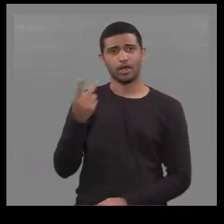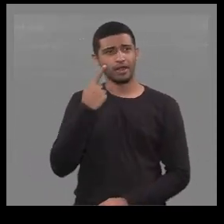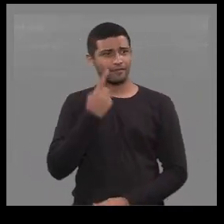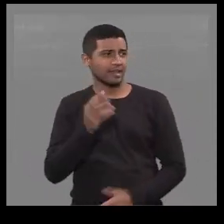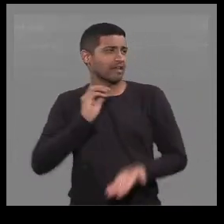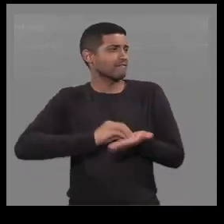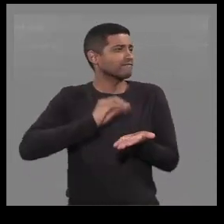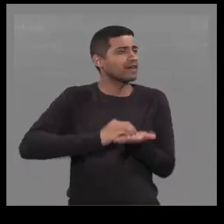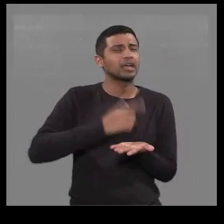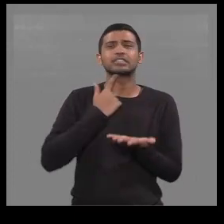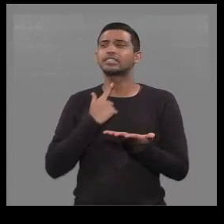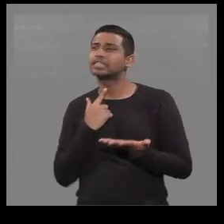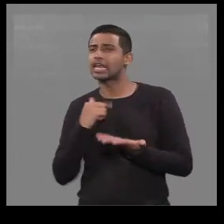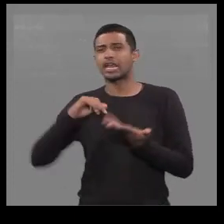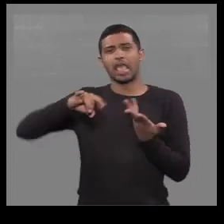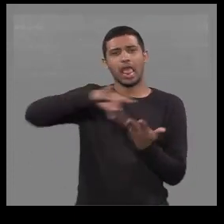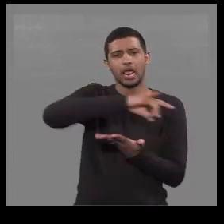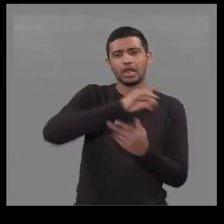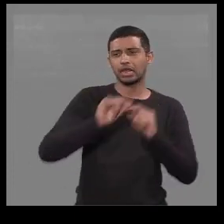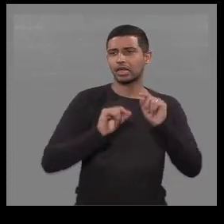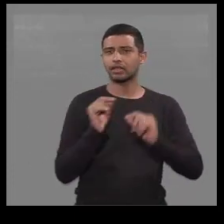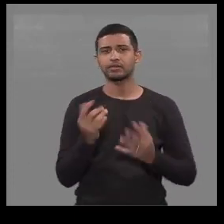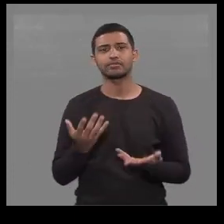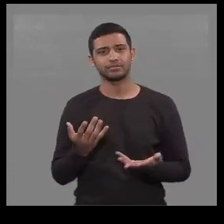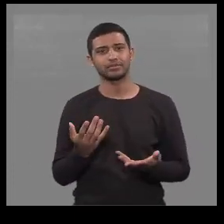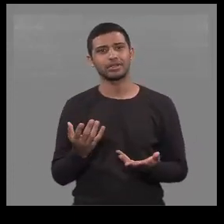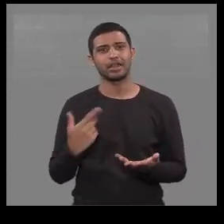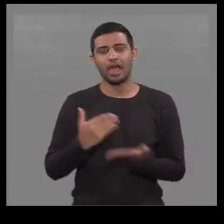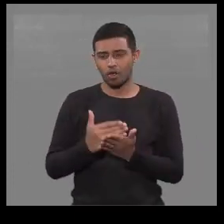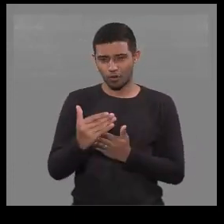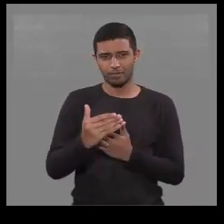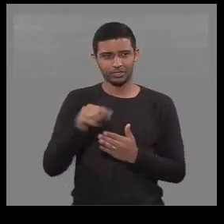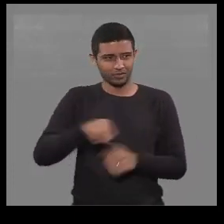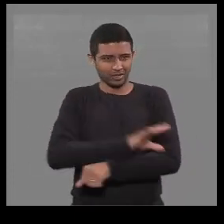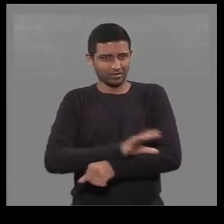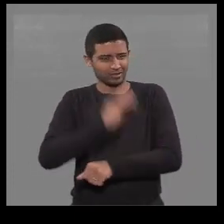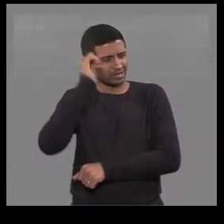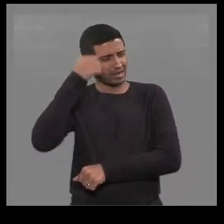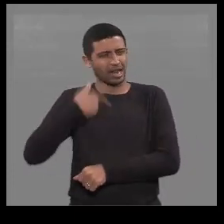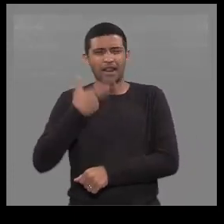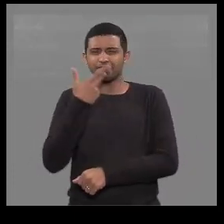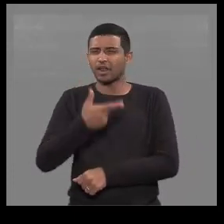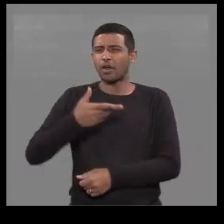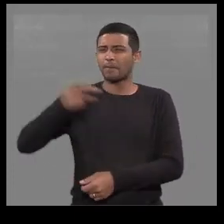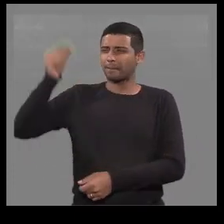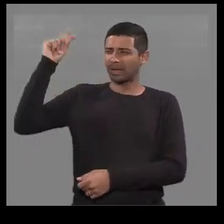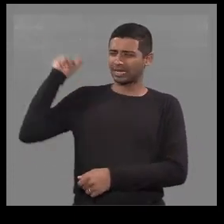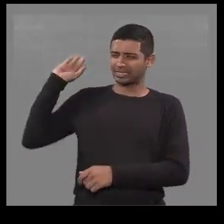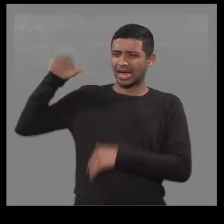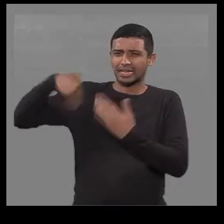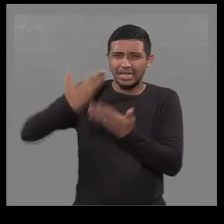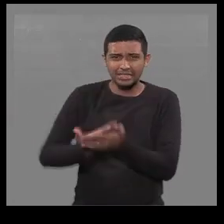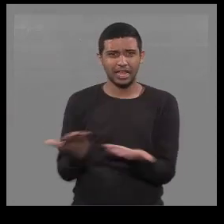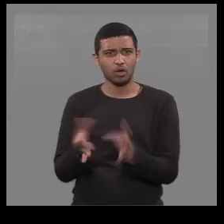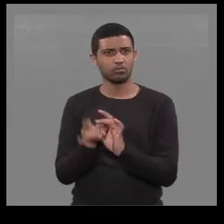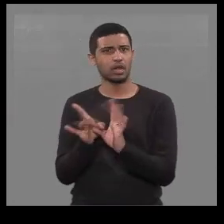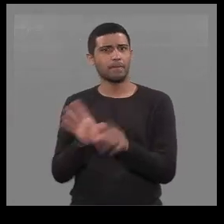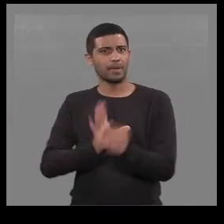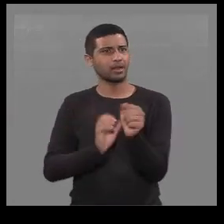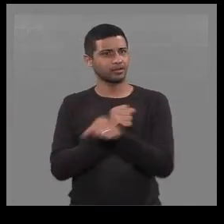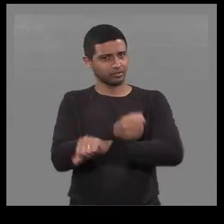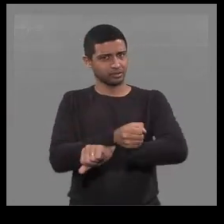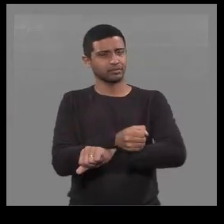um histórico. Na cabeça do programa falou em relação ao empreendedorismo desde a colonização.